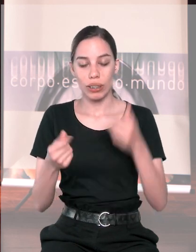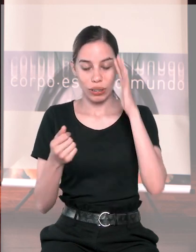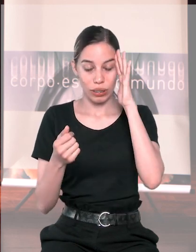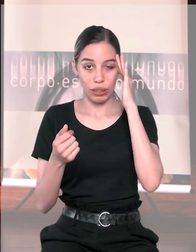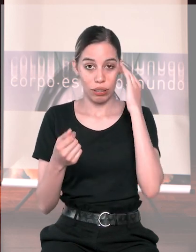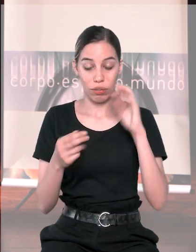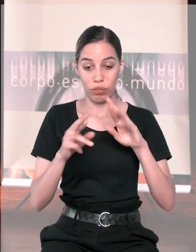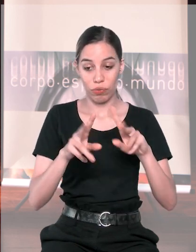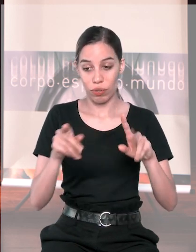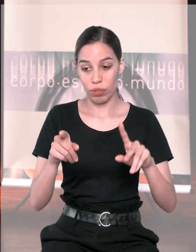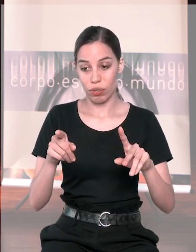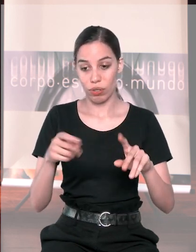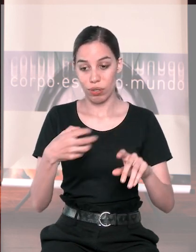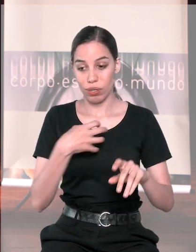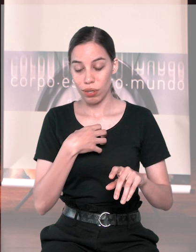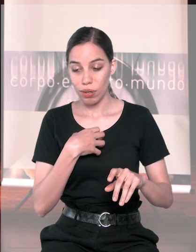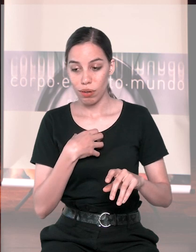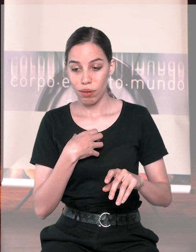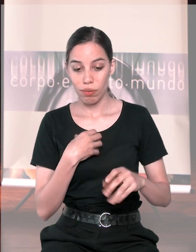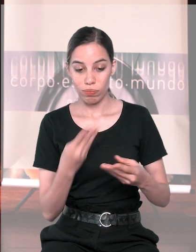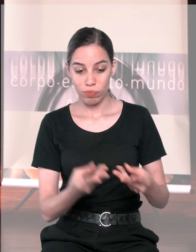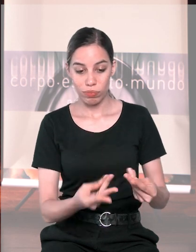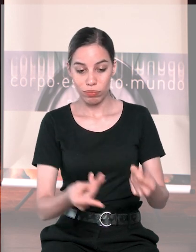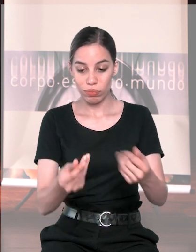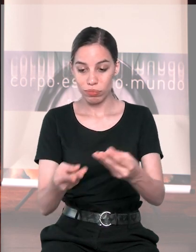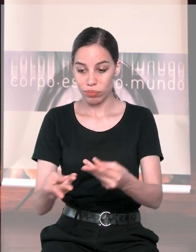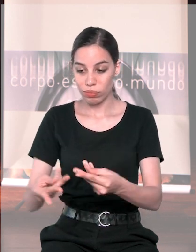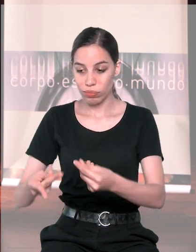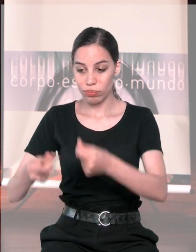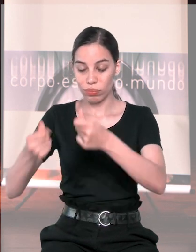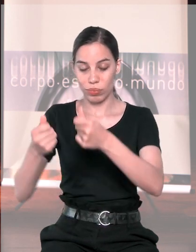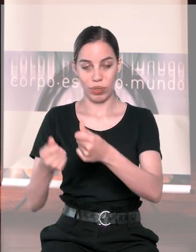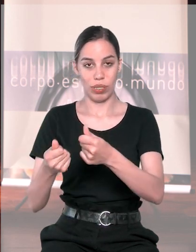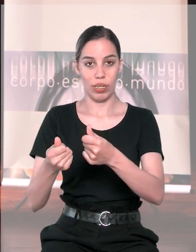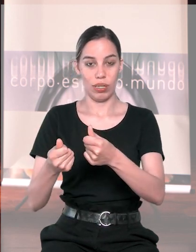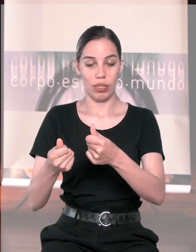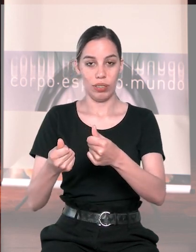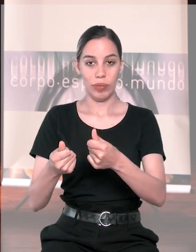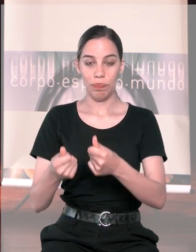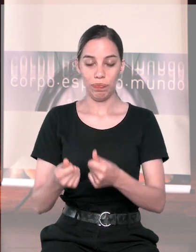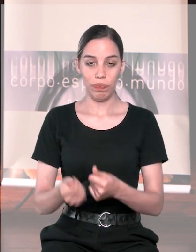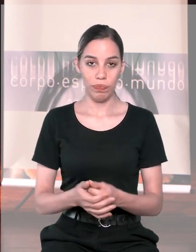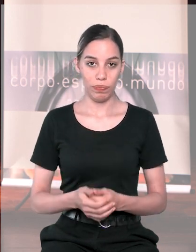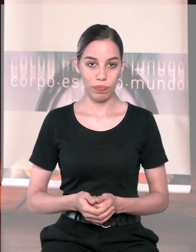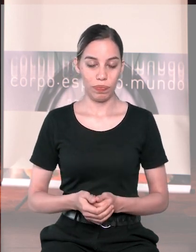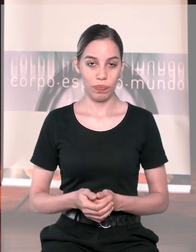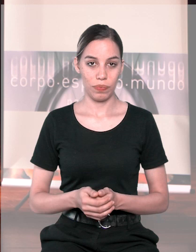diferentes modos de existência dessas qualidades sensíveis que estão em jogo em toda a poética. E aí,